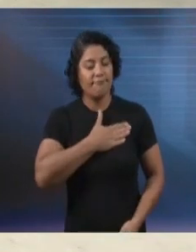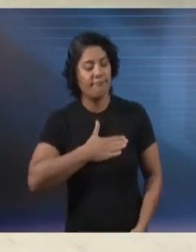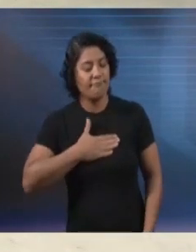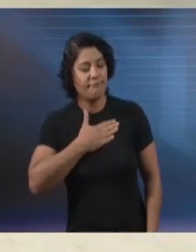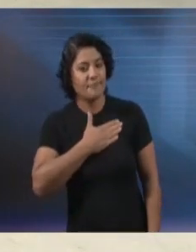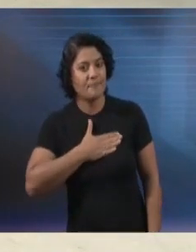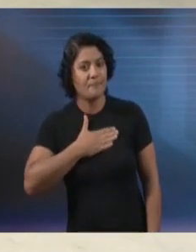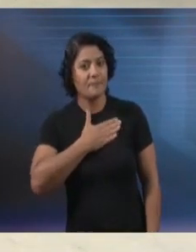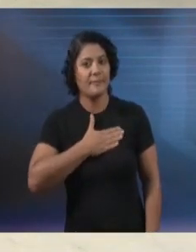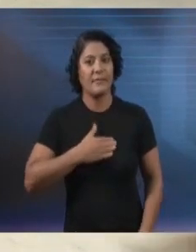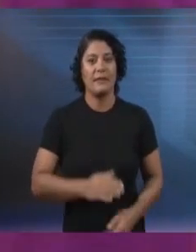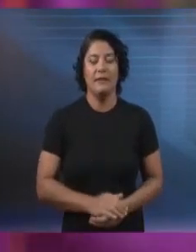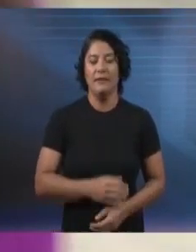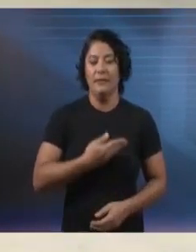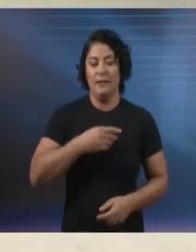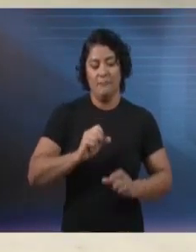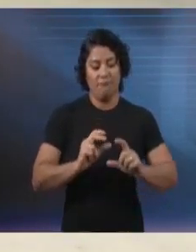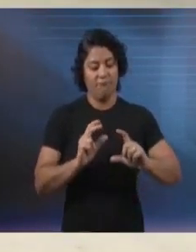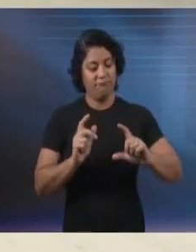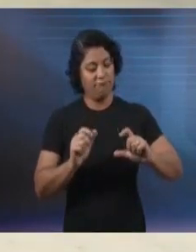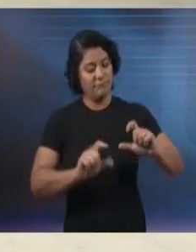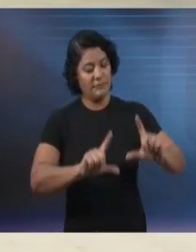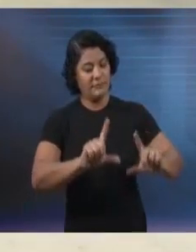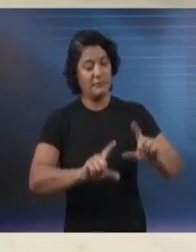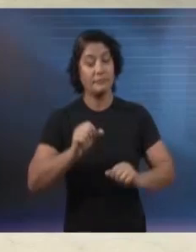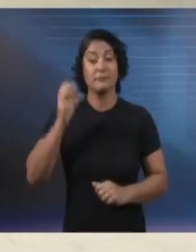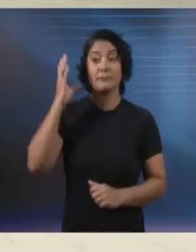caríssimos ouvintes e telespectadores.